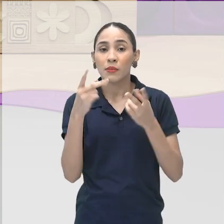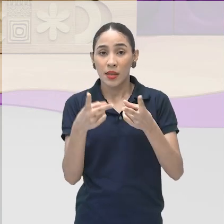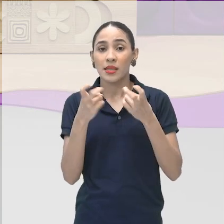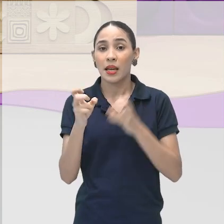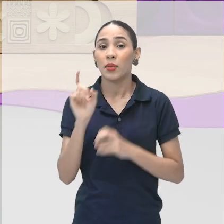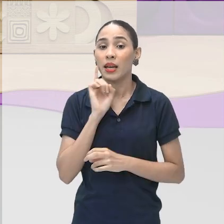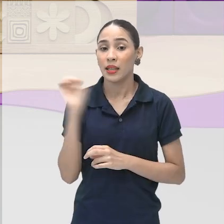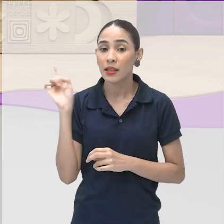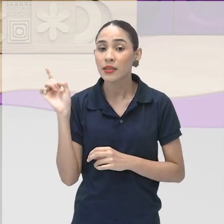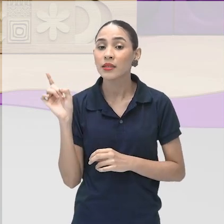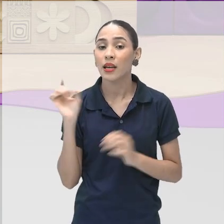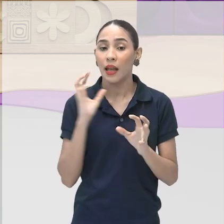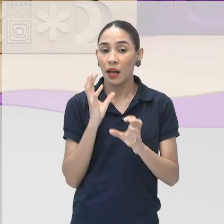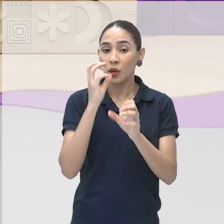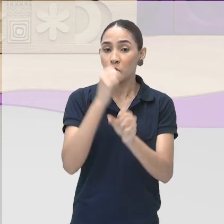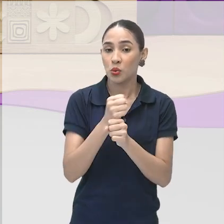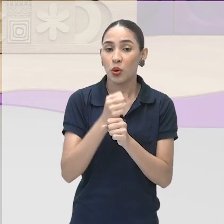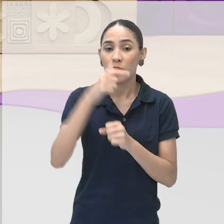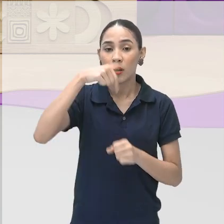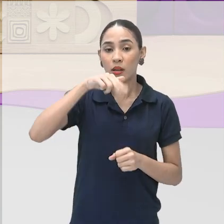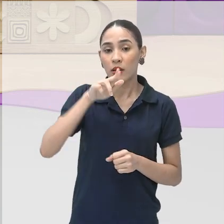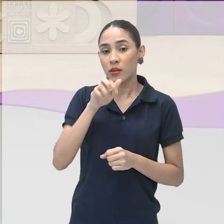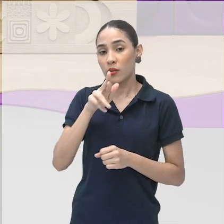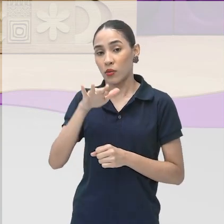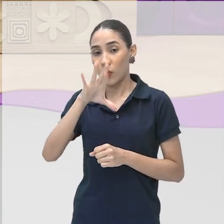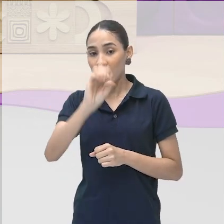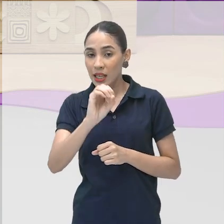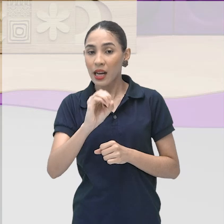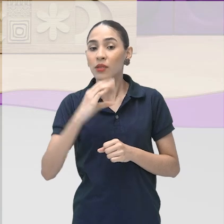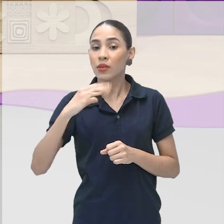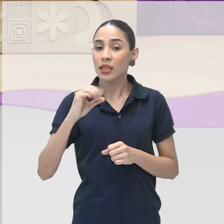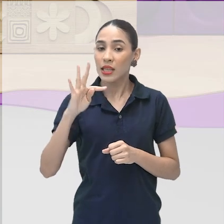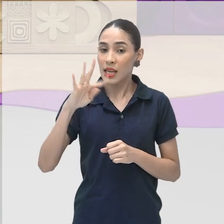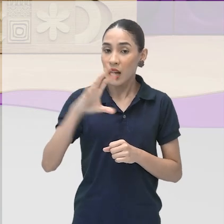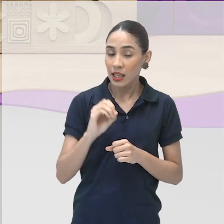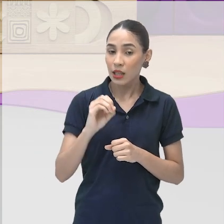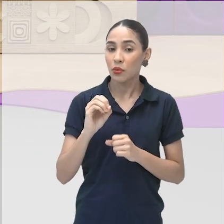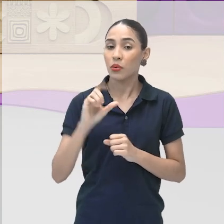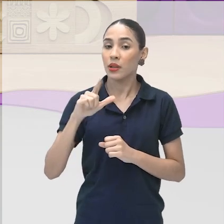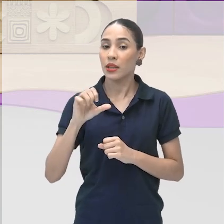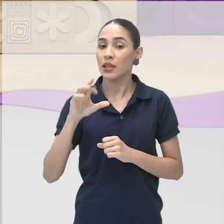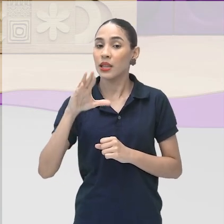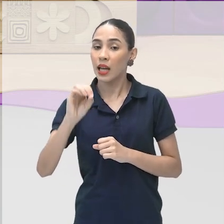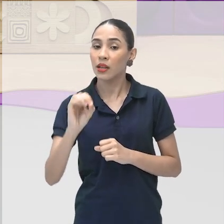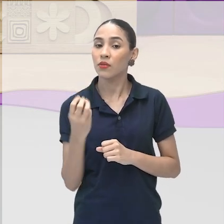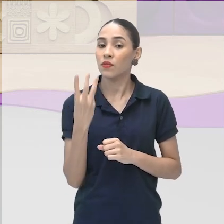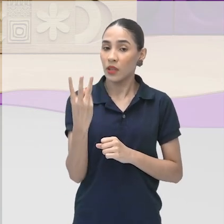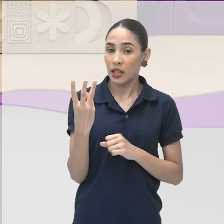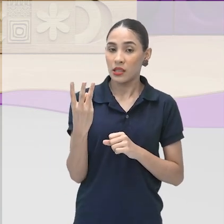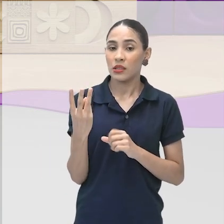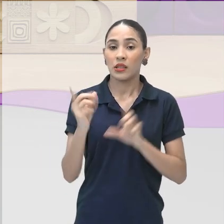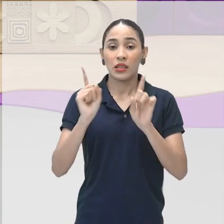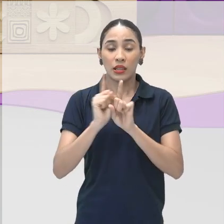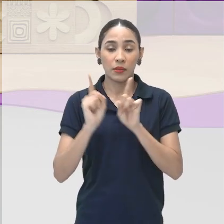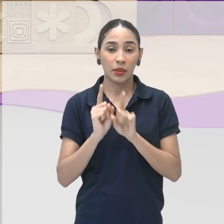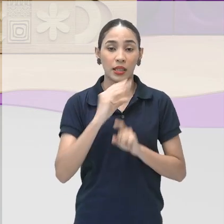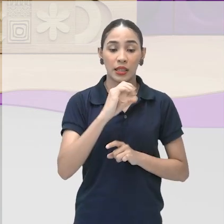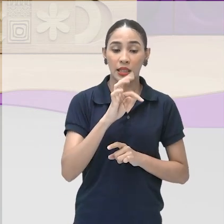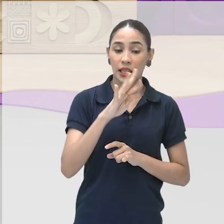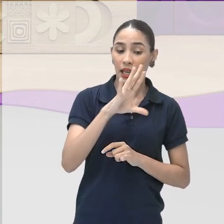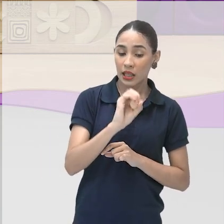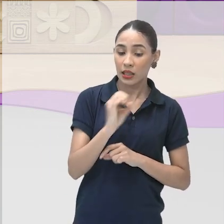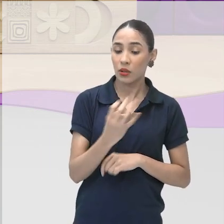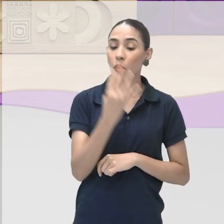vendo aqui que a soma do quadrado do cateto de lado 3 com o quadrado do cateto de